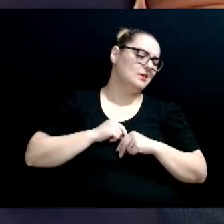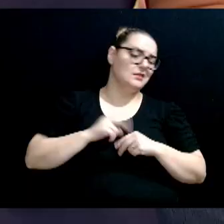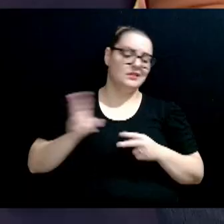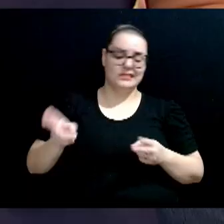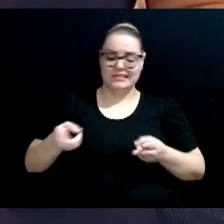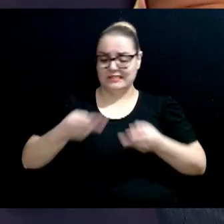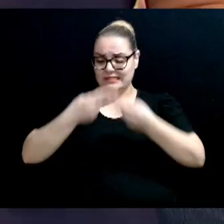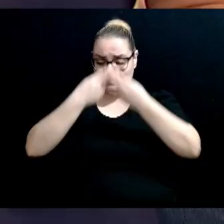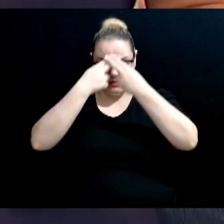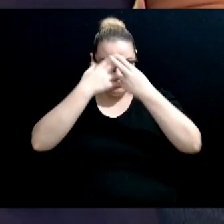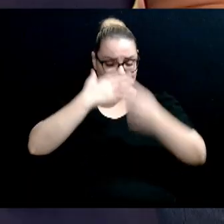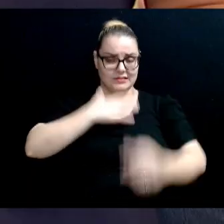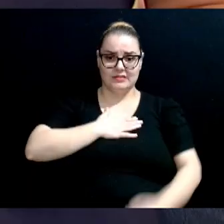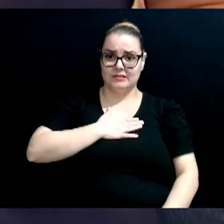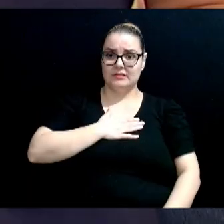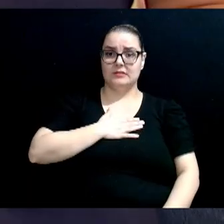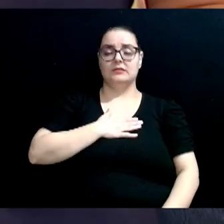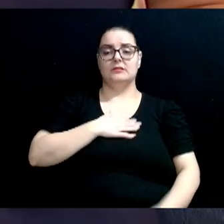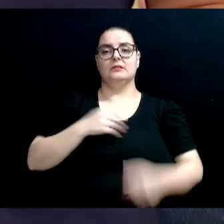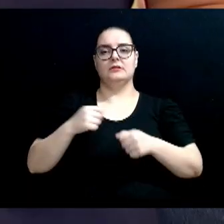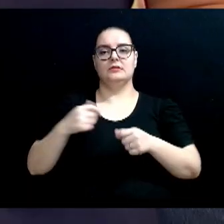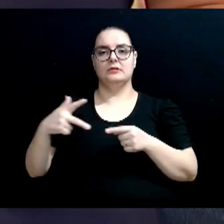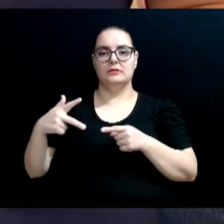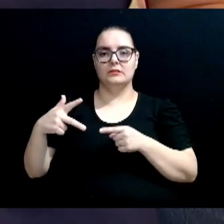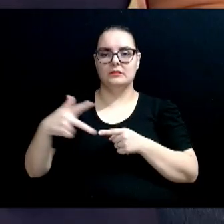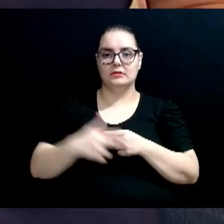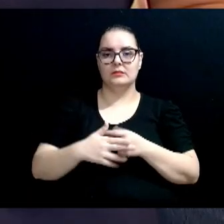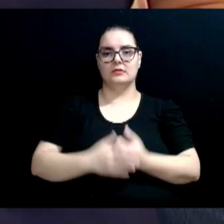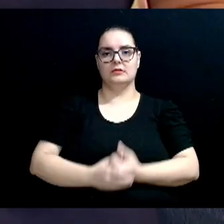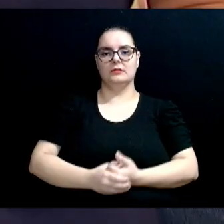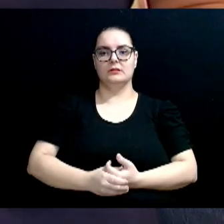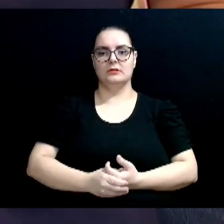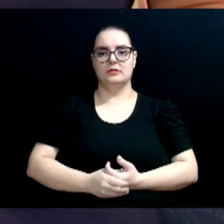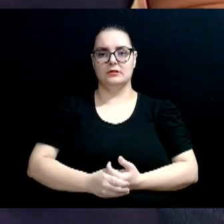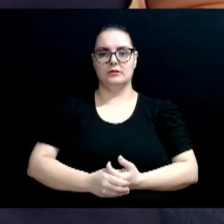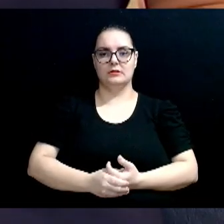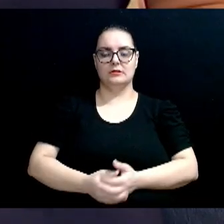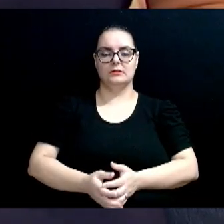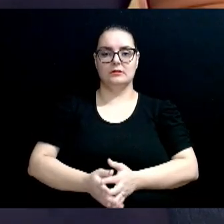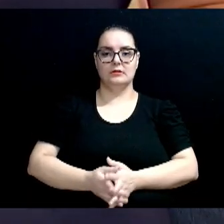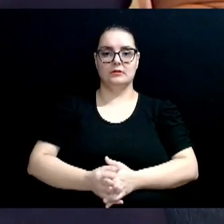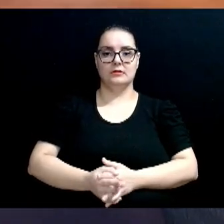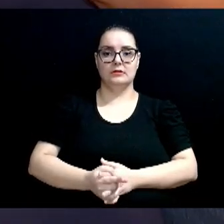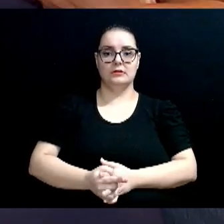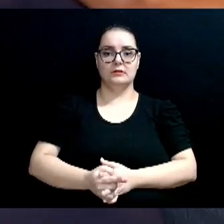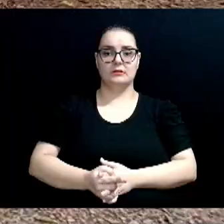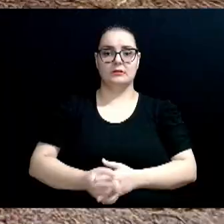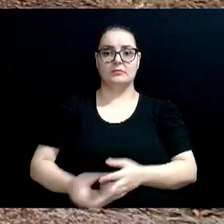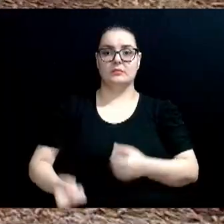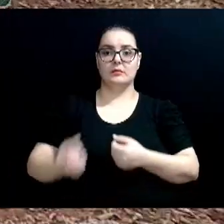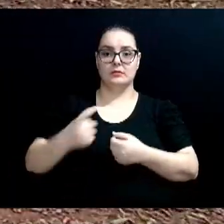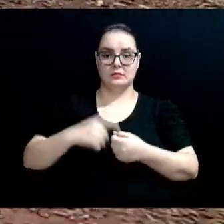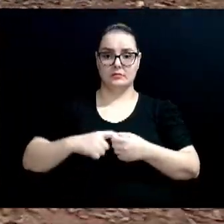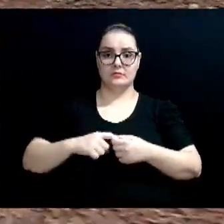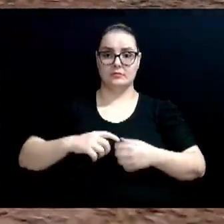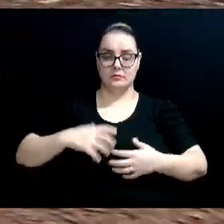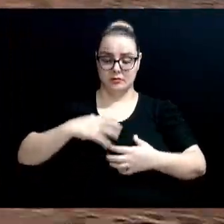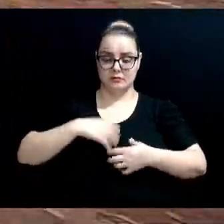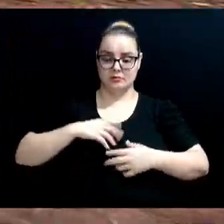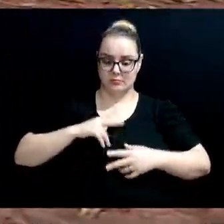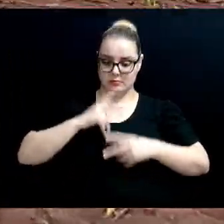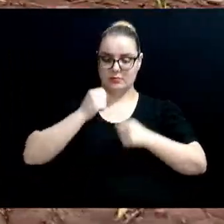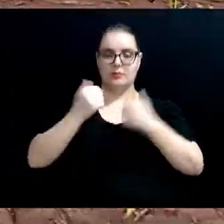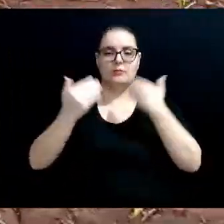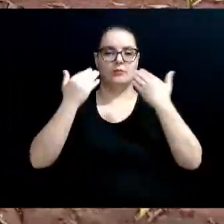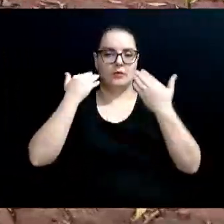para mim. Eu precisei interromper, né? Para retornar depois quando eu tivesse mais condição